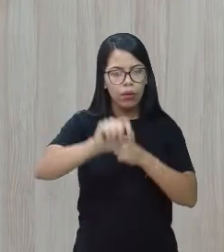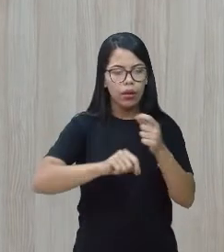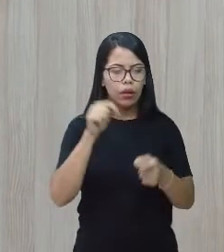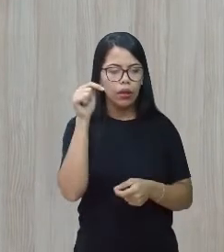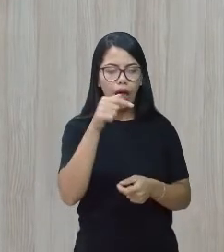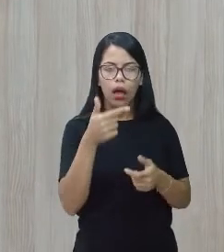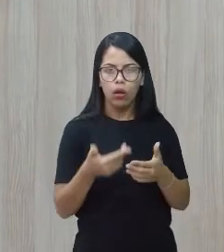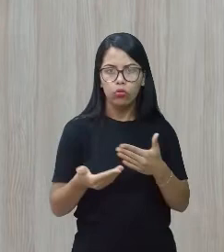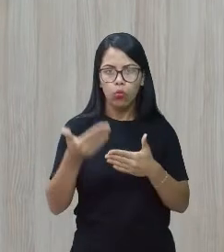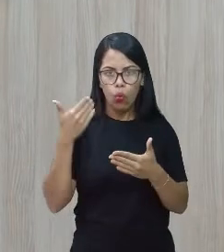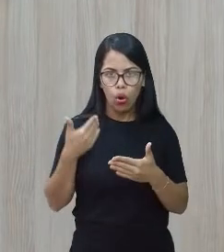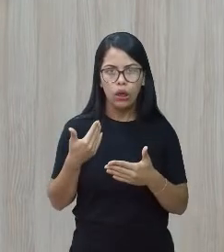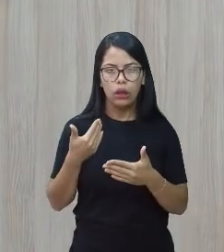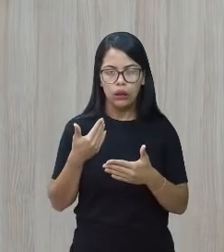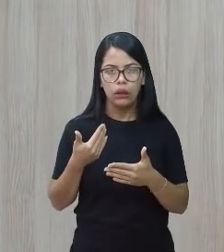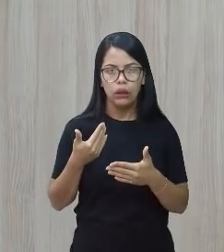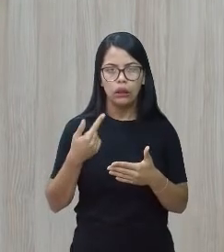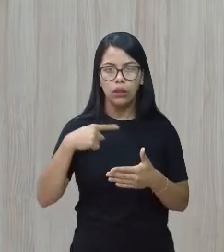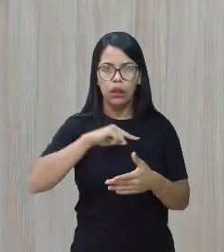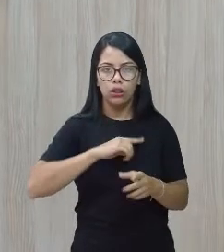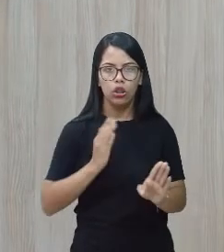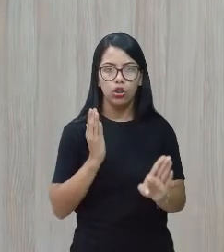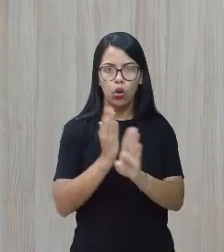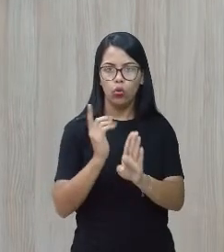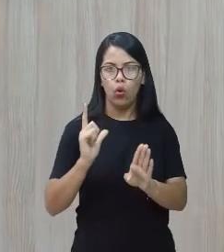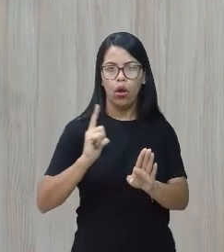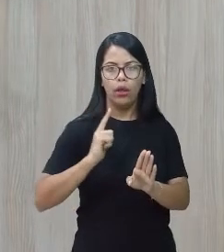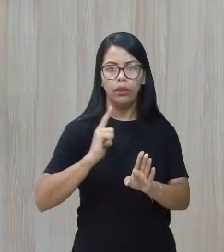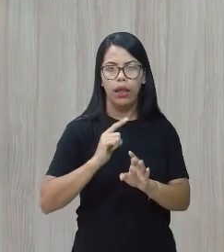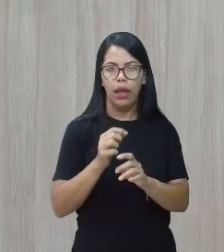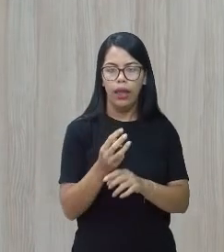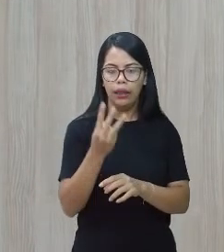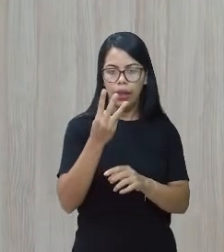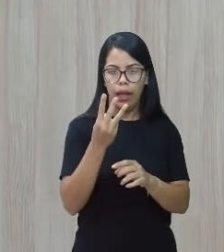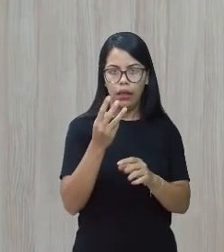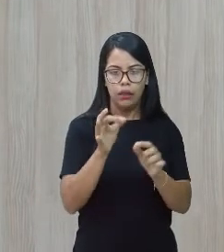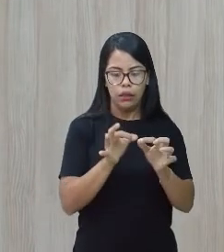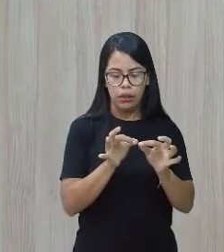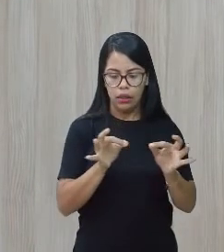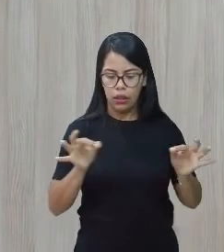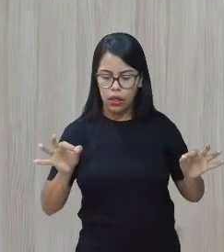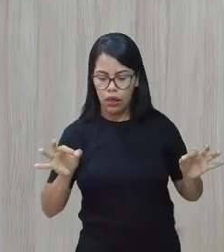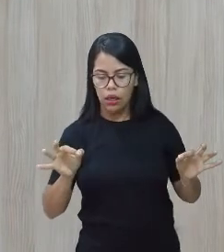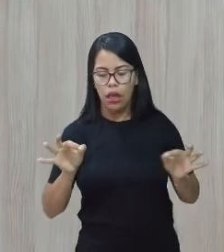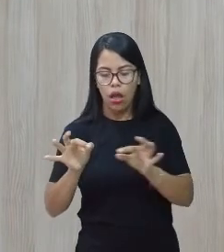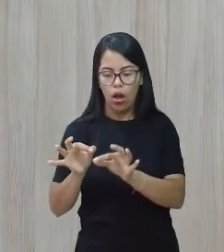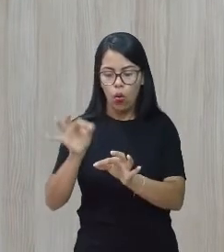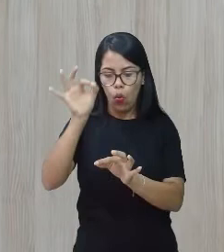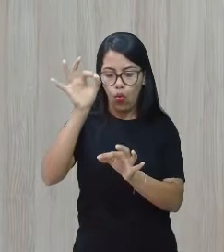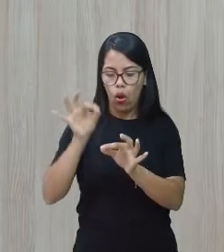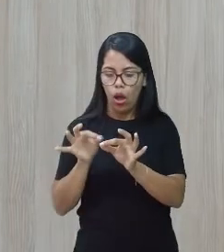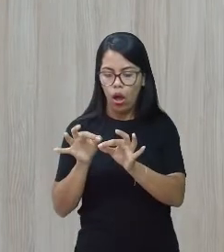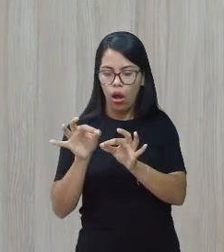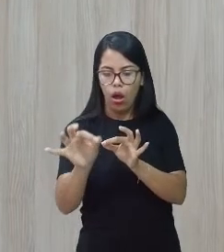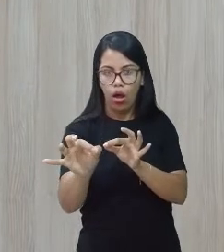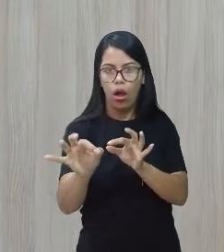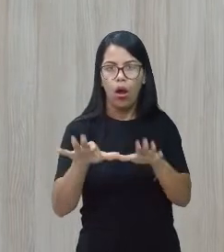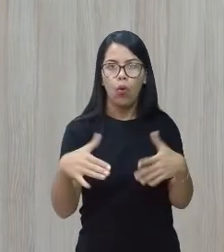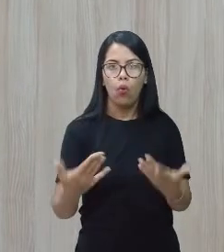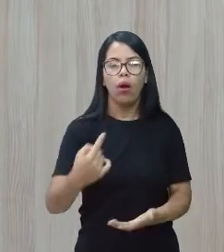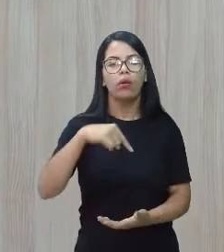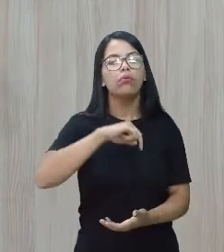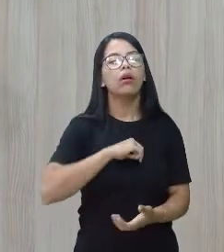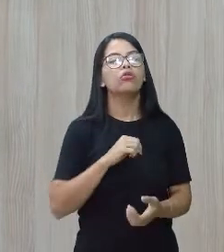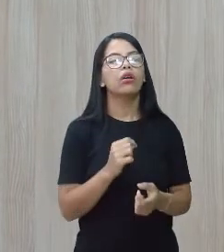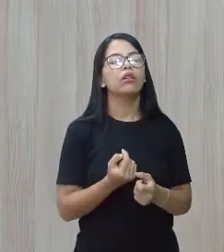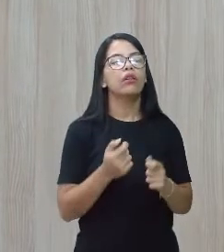retangular, que a gente encontrou que tínhamos as 3 dimensões, né? O comprimento, a largura e a altura. Quando a gente multiplicou